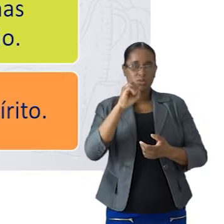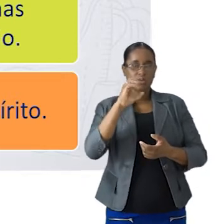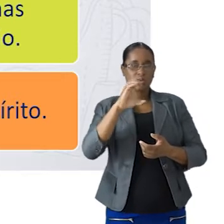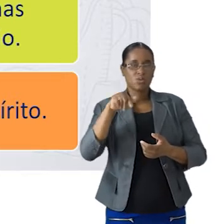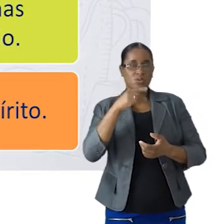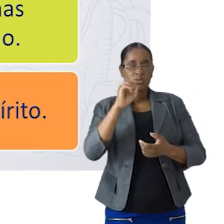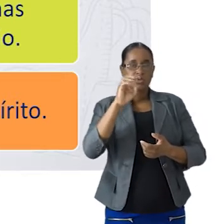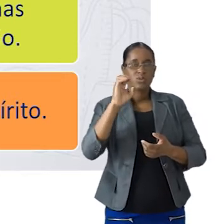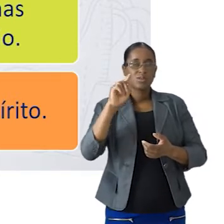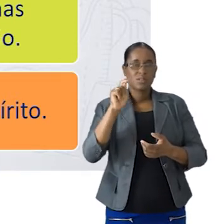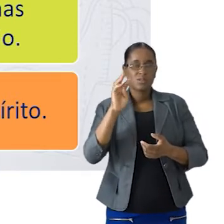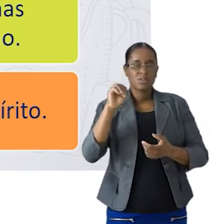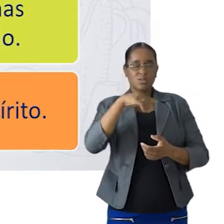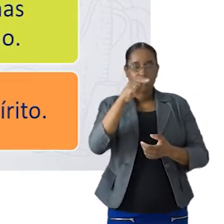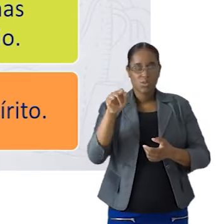Última